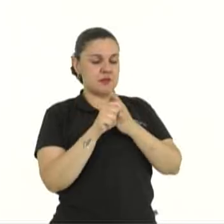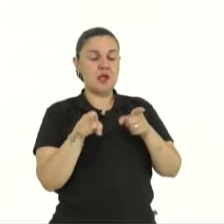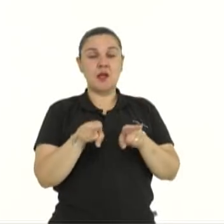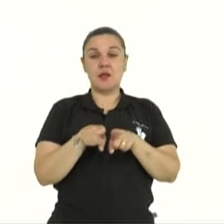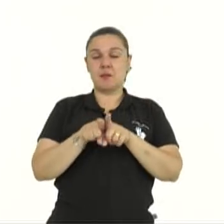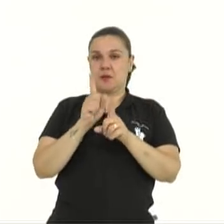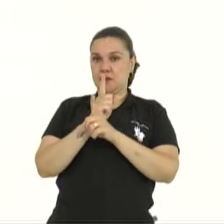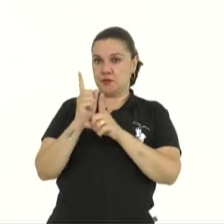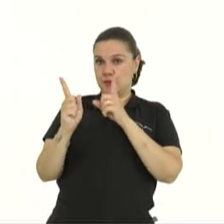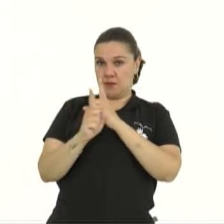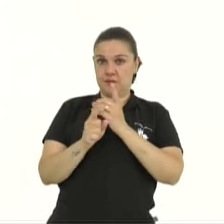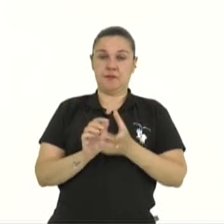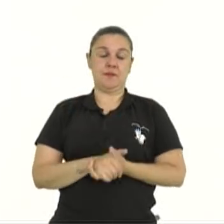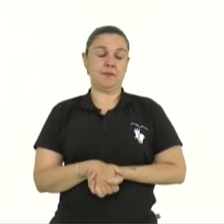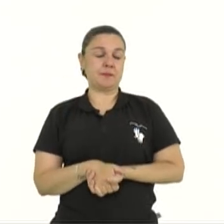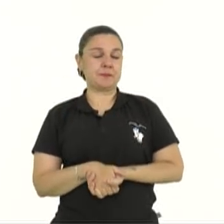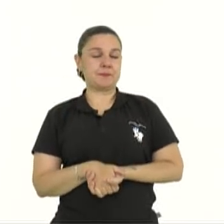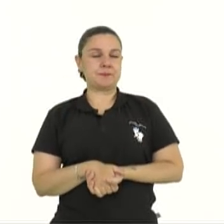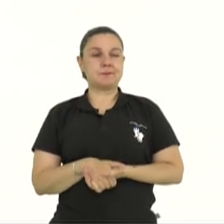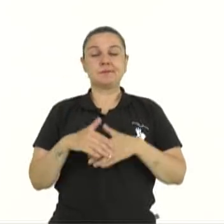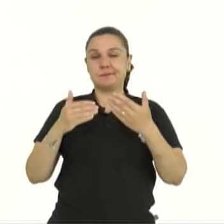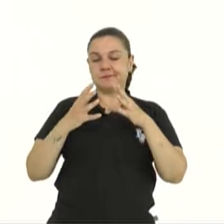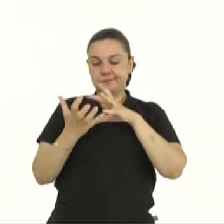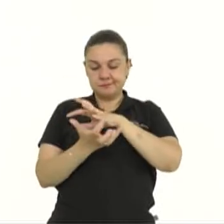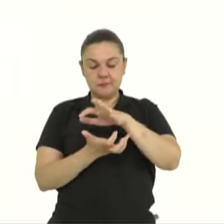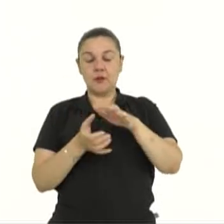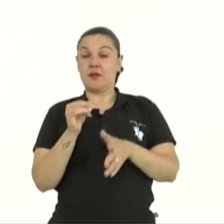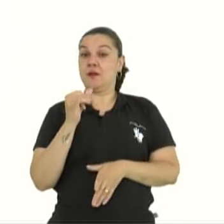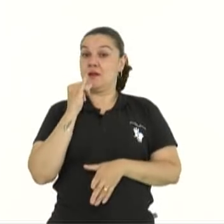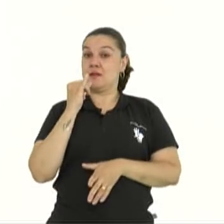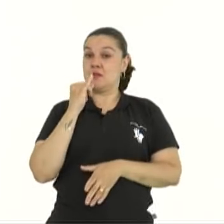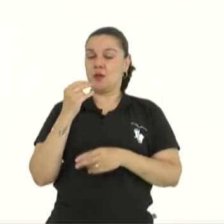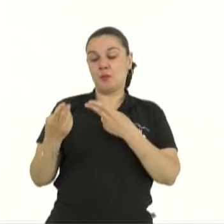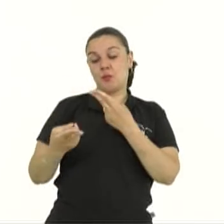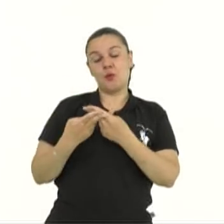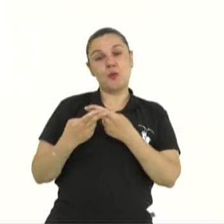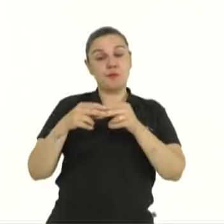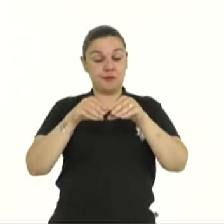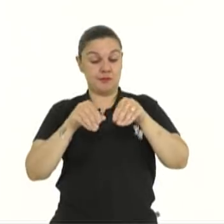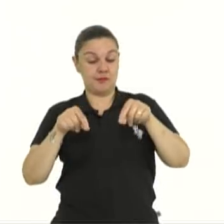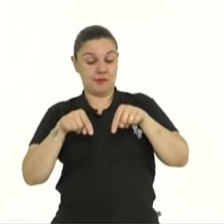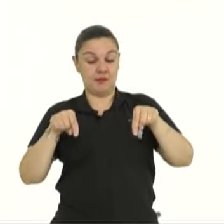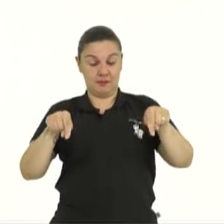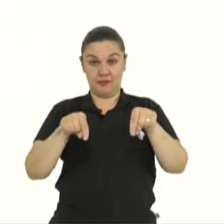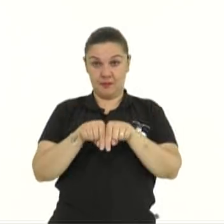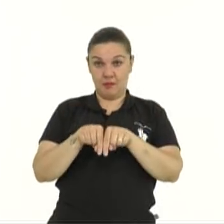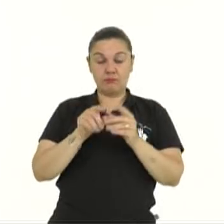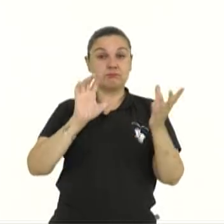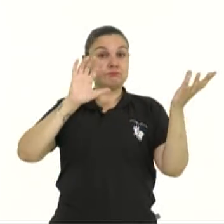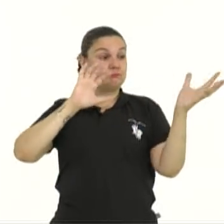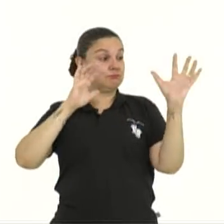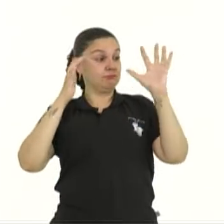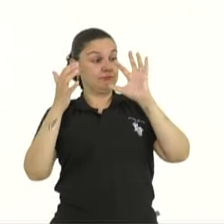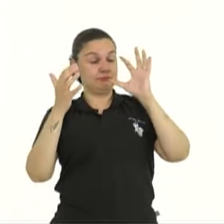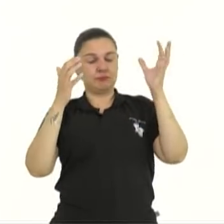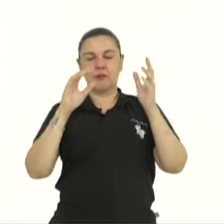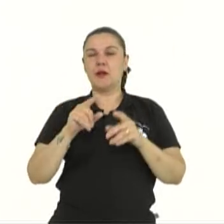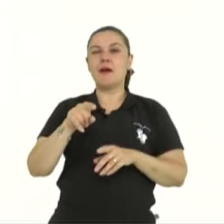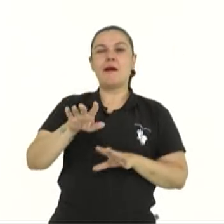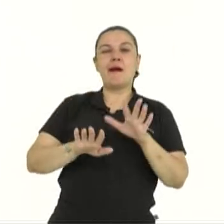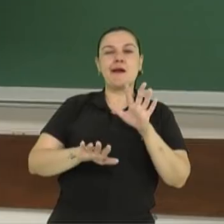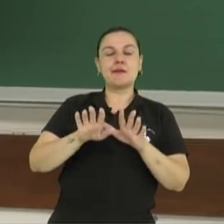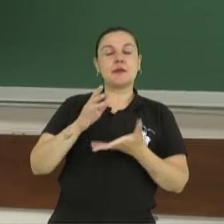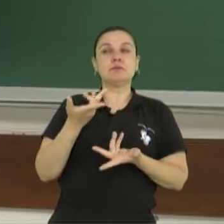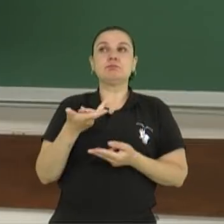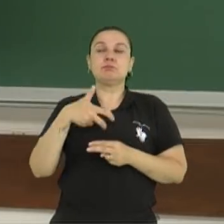e geográficos. Está envolvida, por exemplo, no uso da terra, na previsão do tempo. Então, quando a gente está,